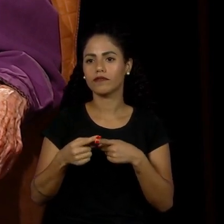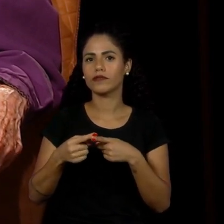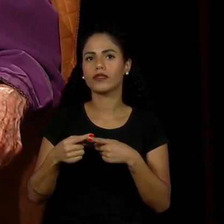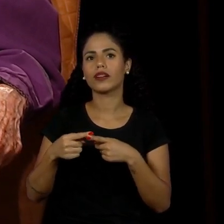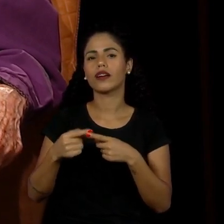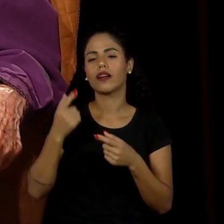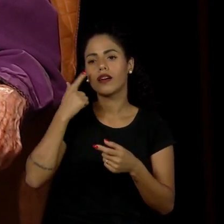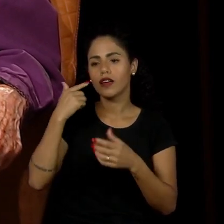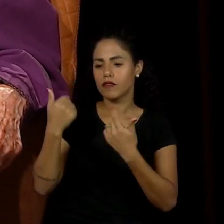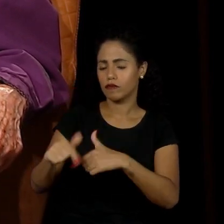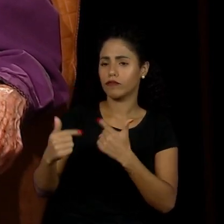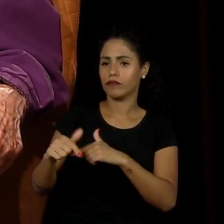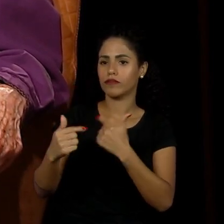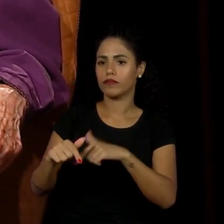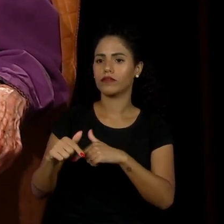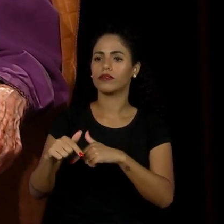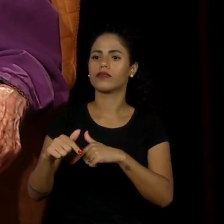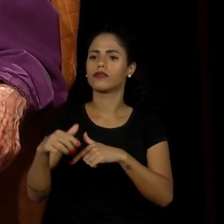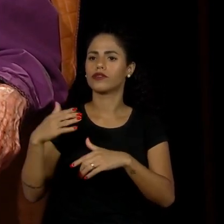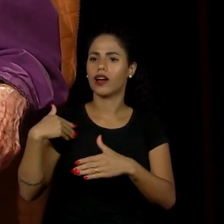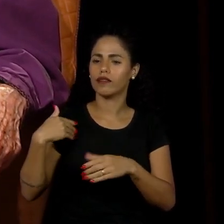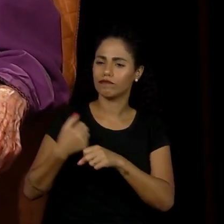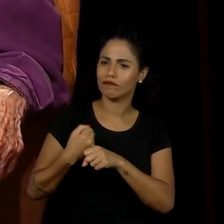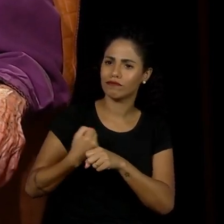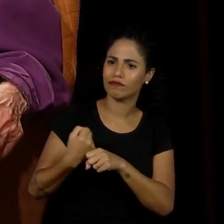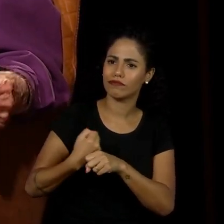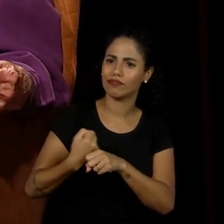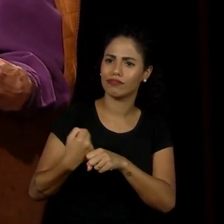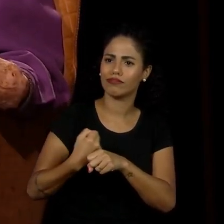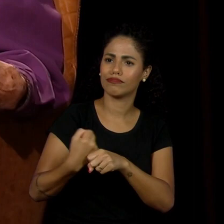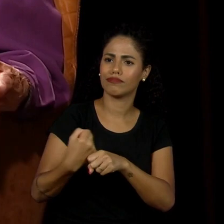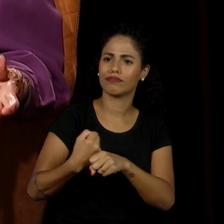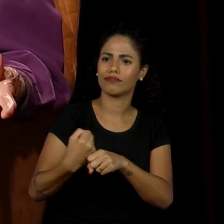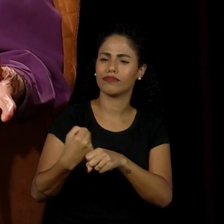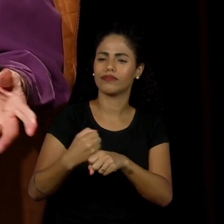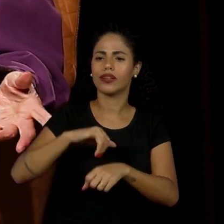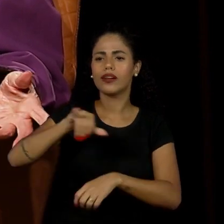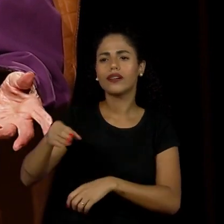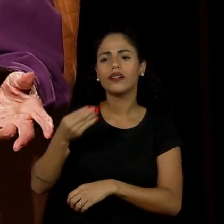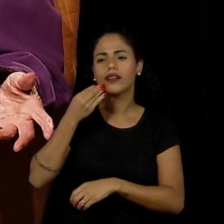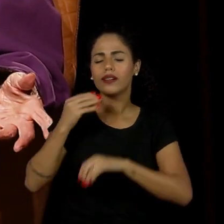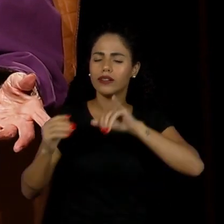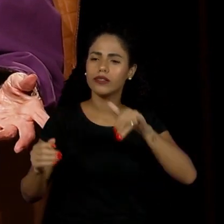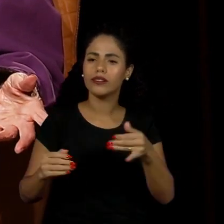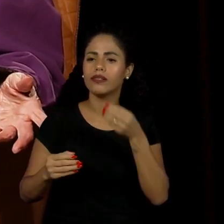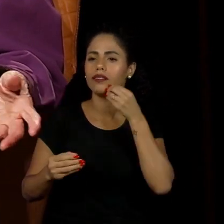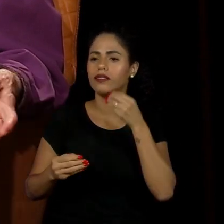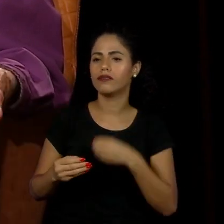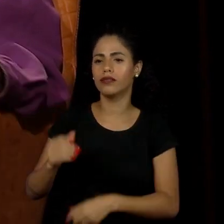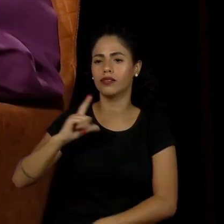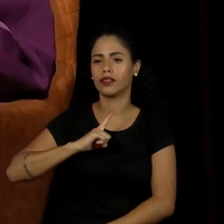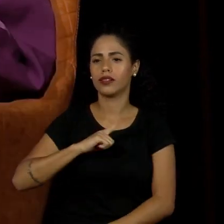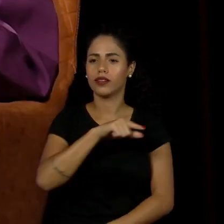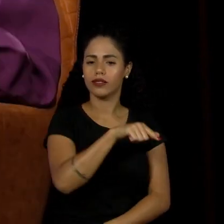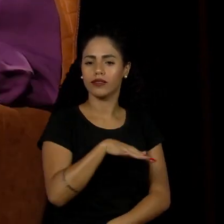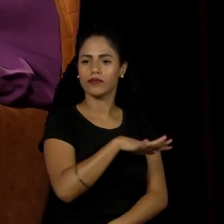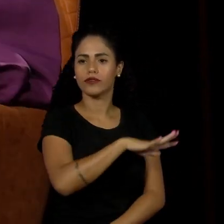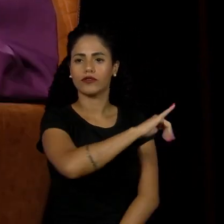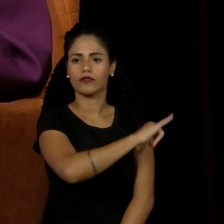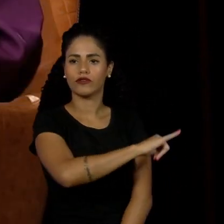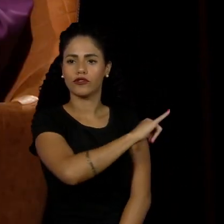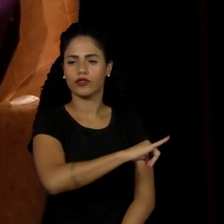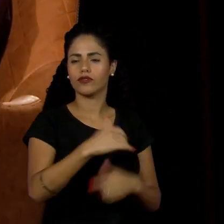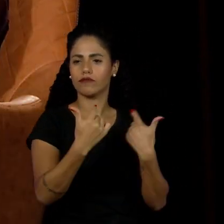aberto trabalho, né, caminhos novos para várias primeiras bailarinas do Rio de Janeiro, a Nora